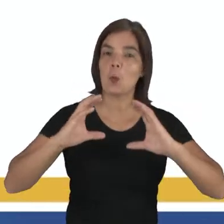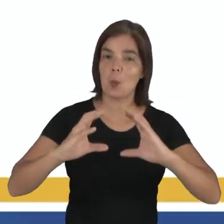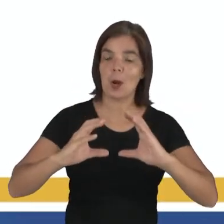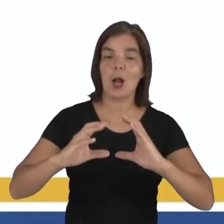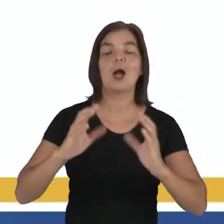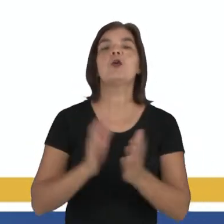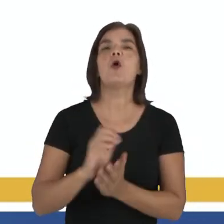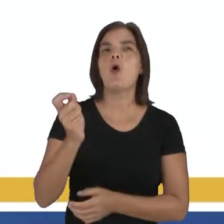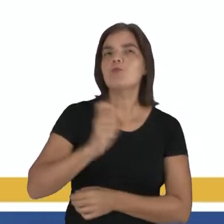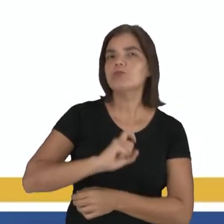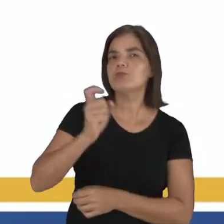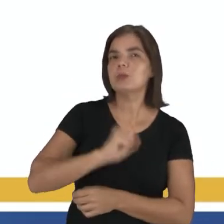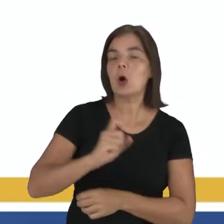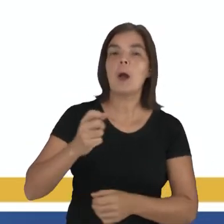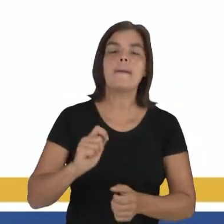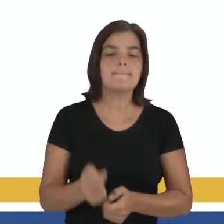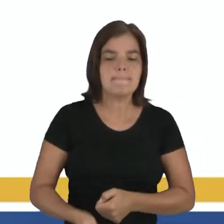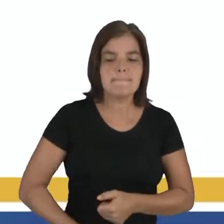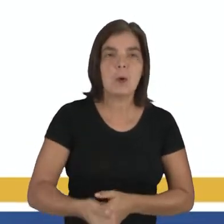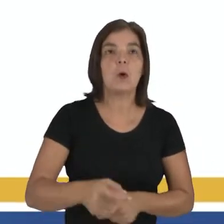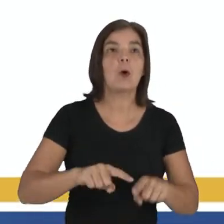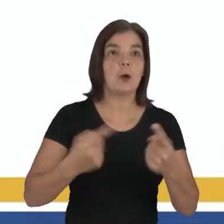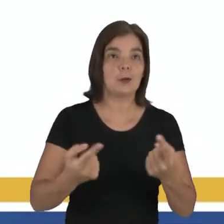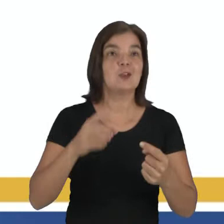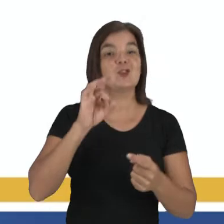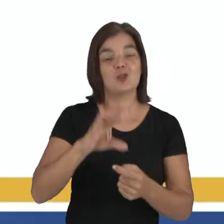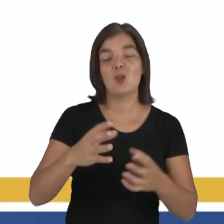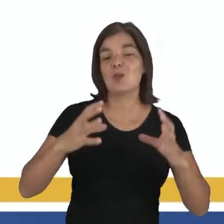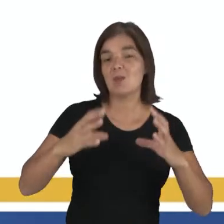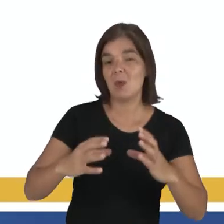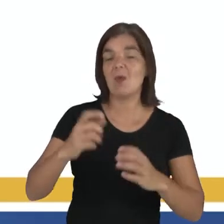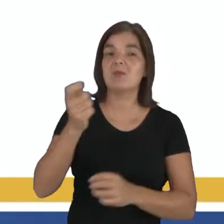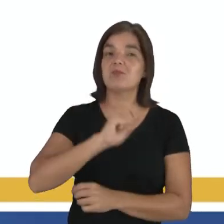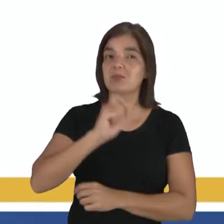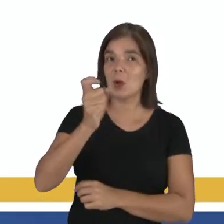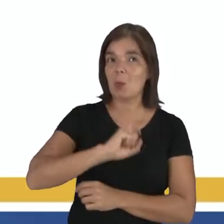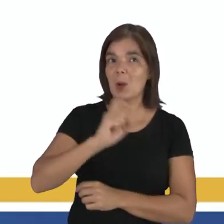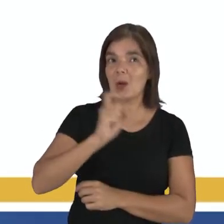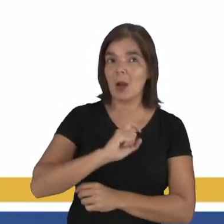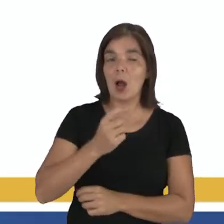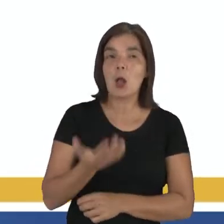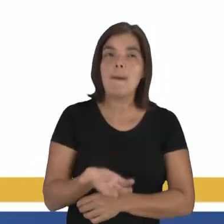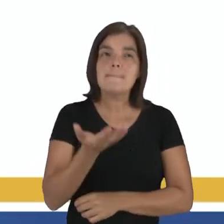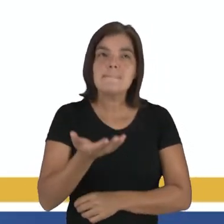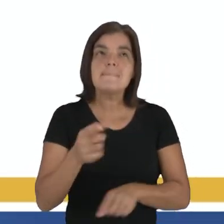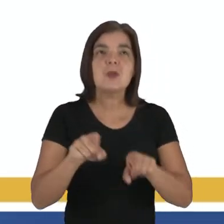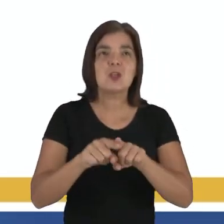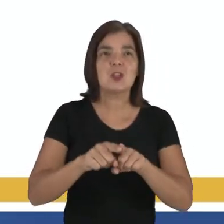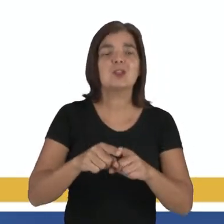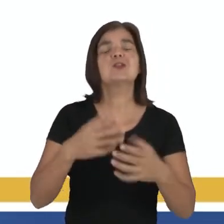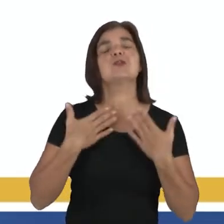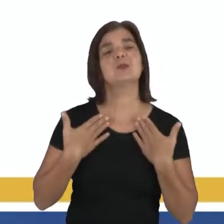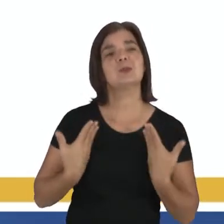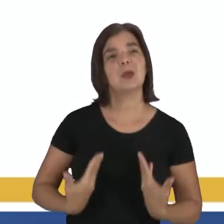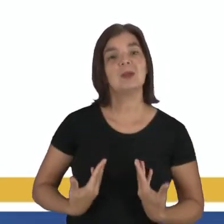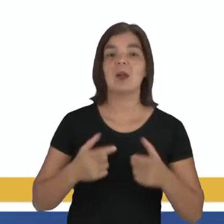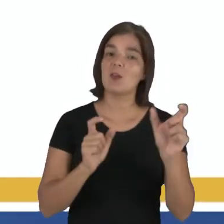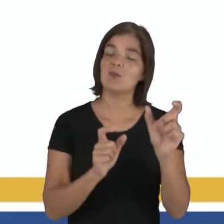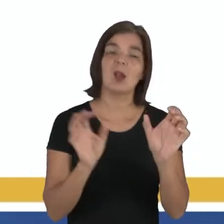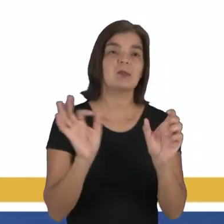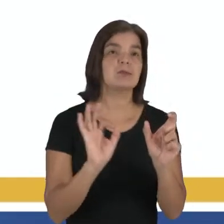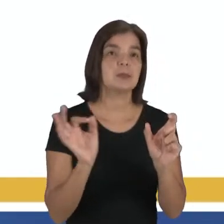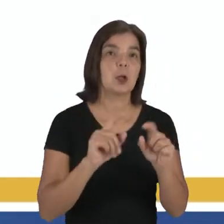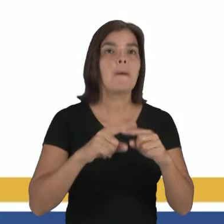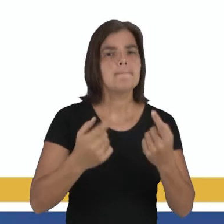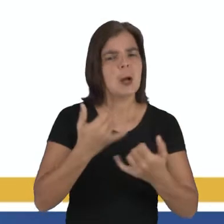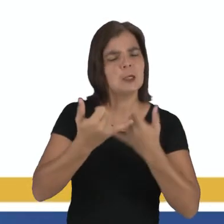bola, papagaio, peão. Só que bola, papagaio, peão, de tanto brincar se gastam. As palavras não.